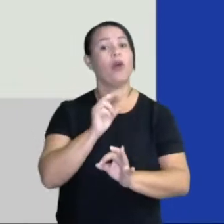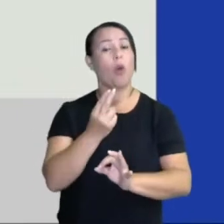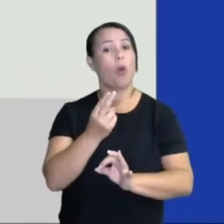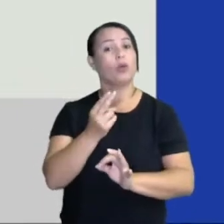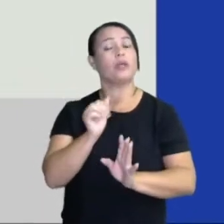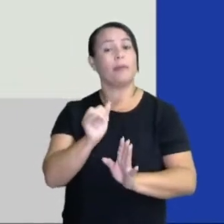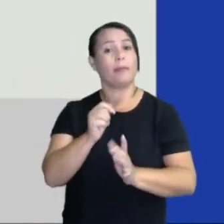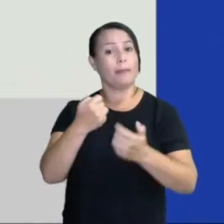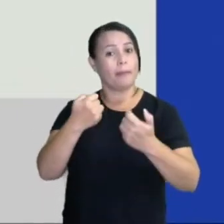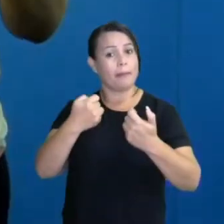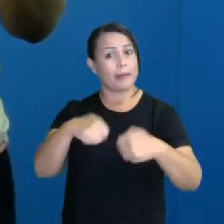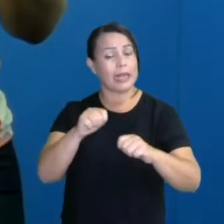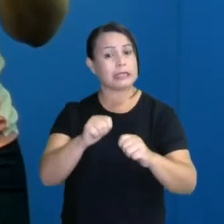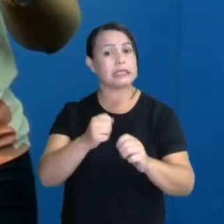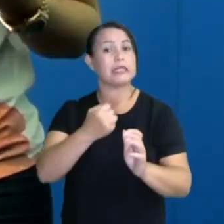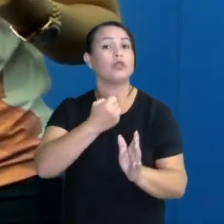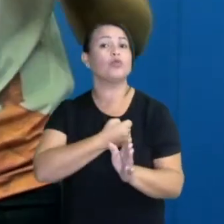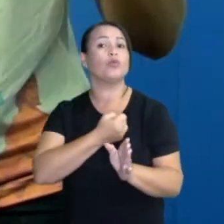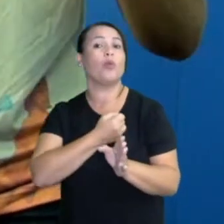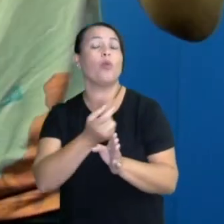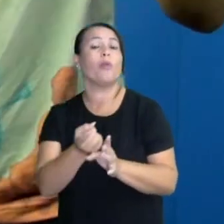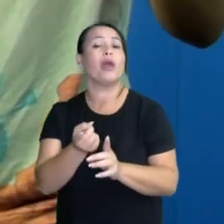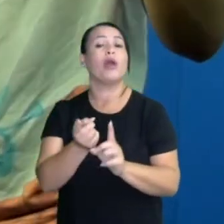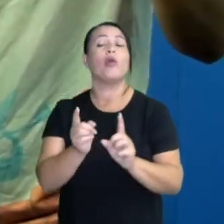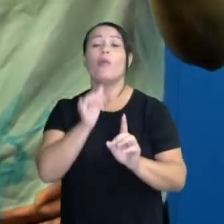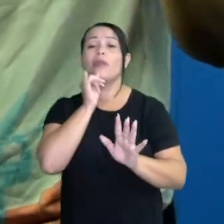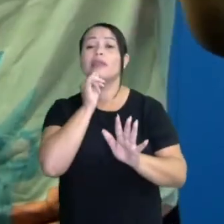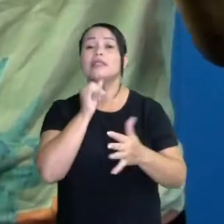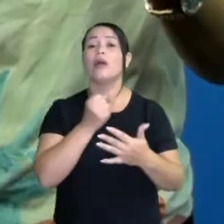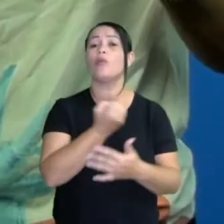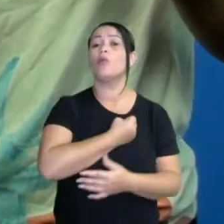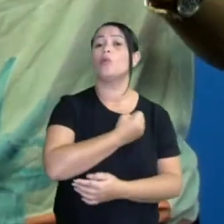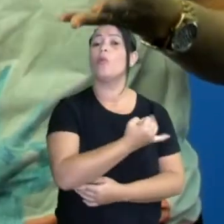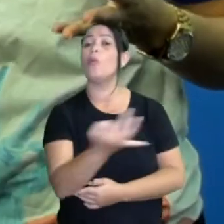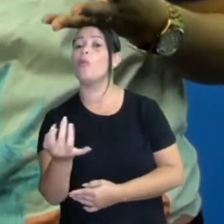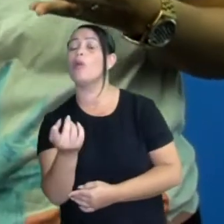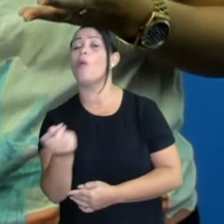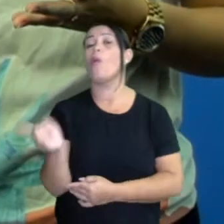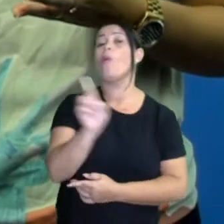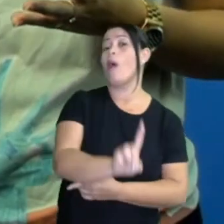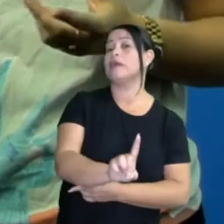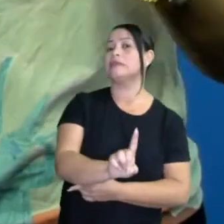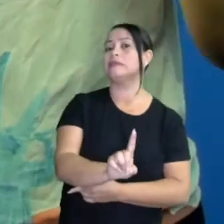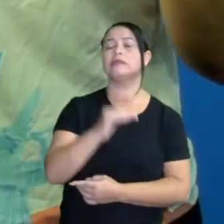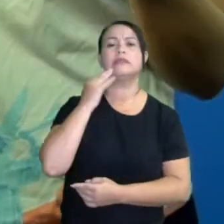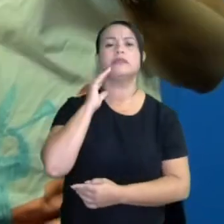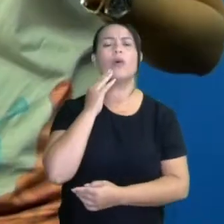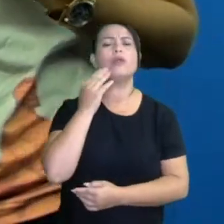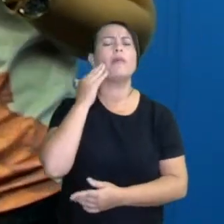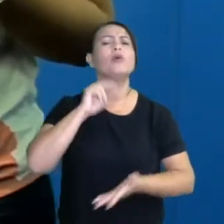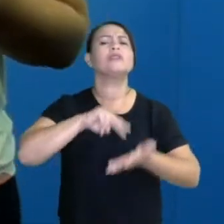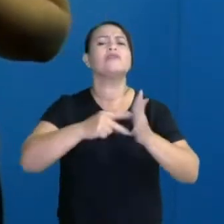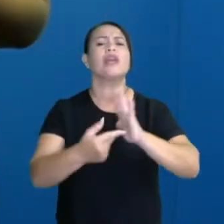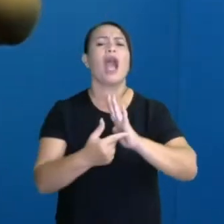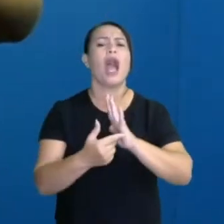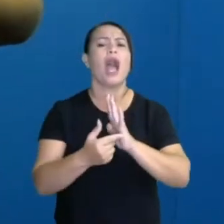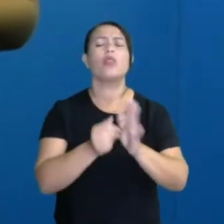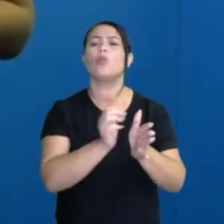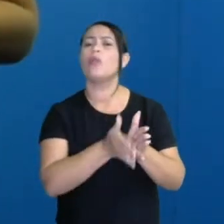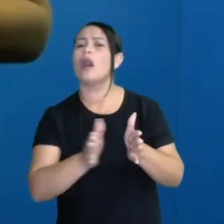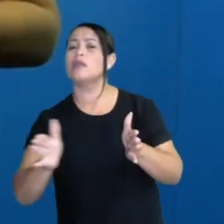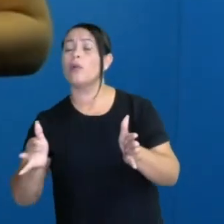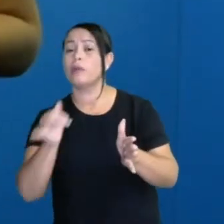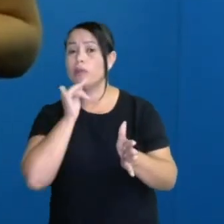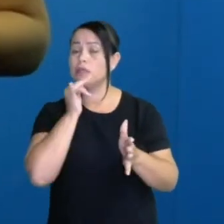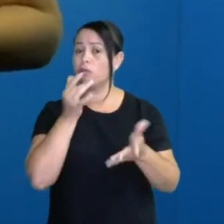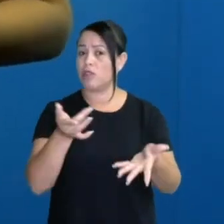número anterior, ou seja, você precisa saber a ordem, qual o significado dessa sequência. Não é isso? Esse exemplo que eu disse a vocês